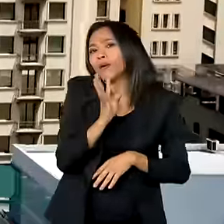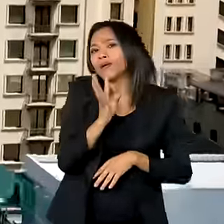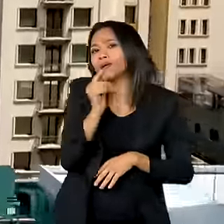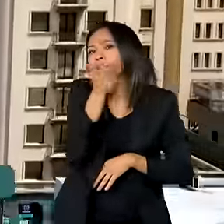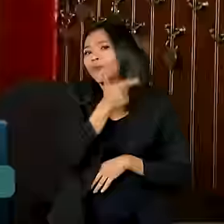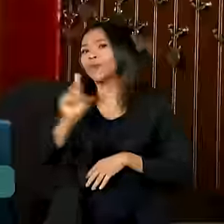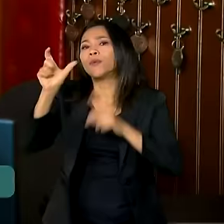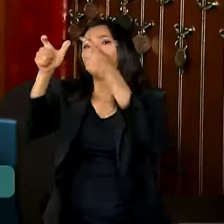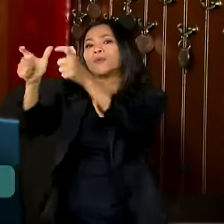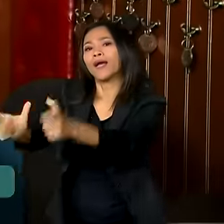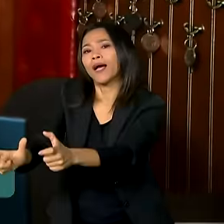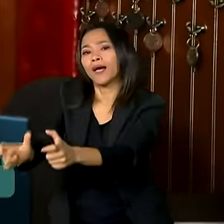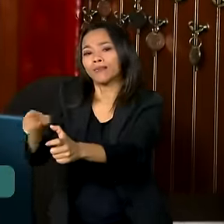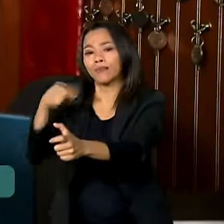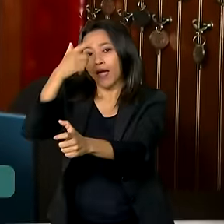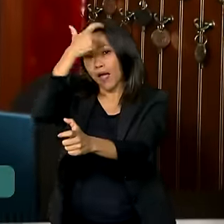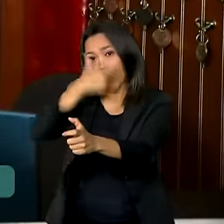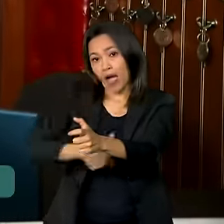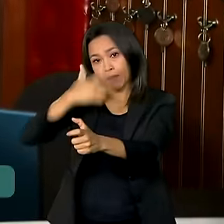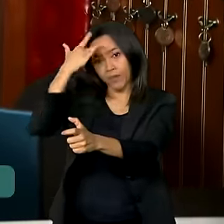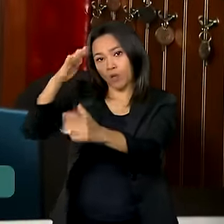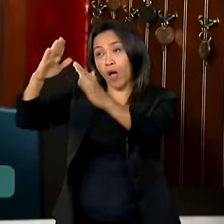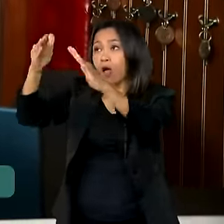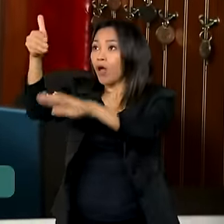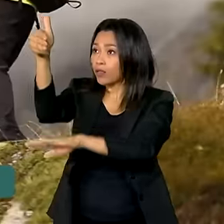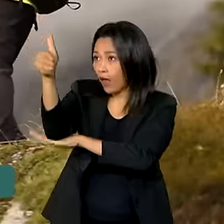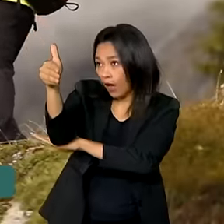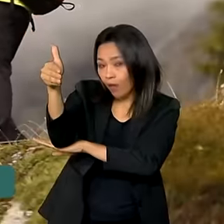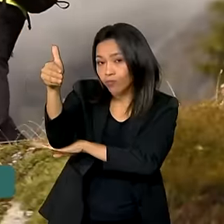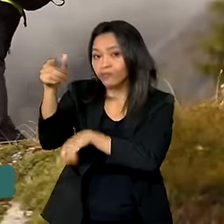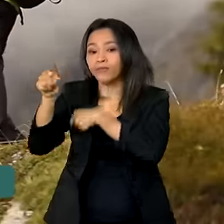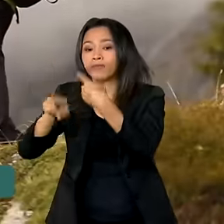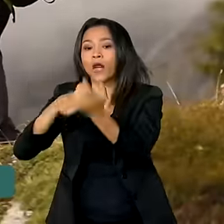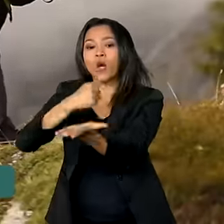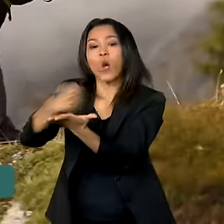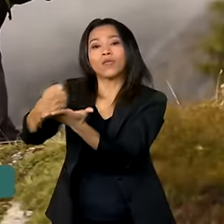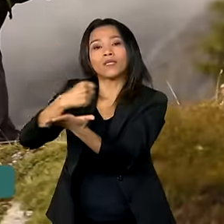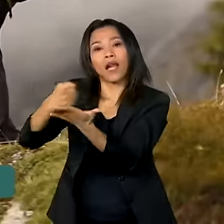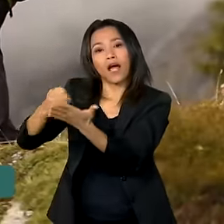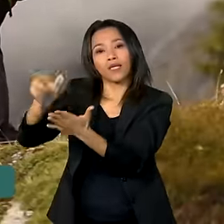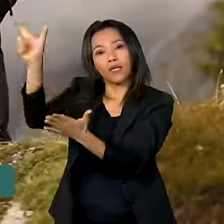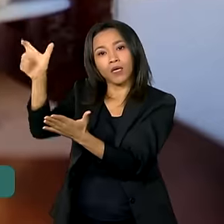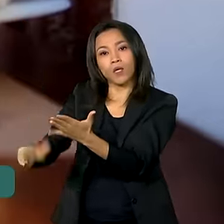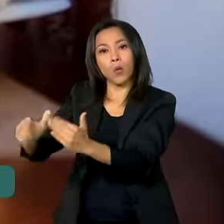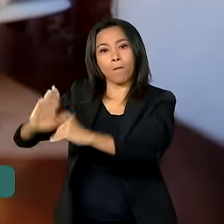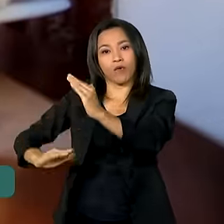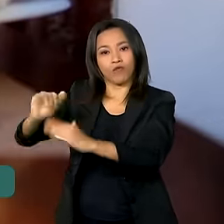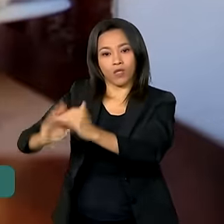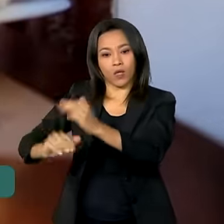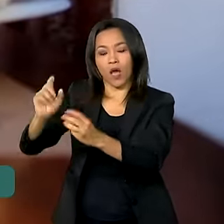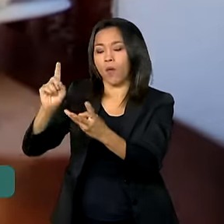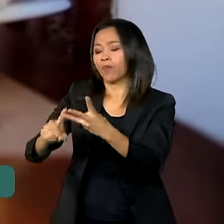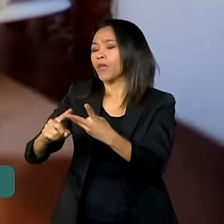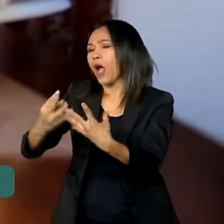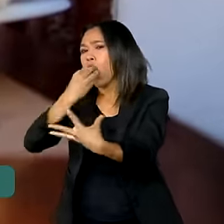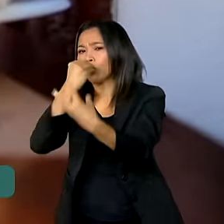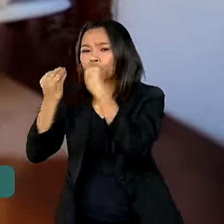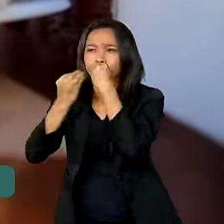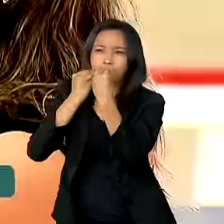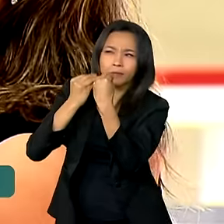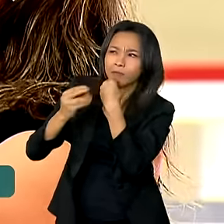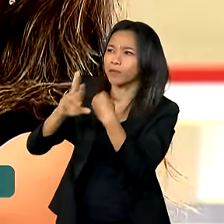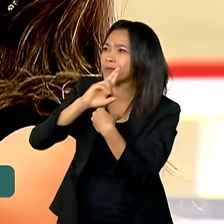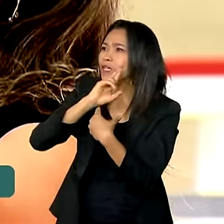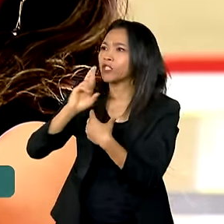outro destino, o passageiro se hospeda em um hotel, contrata um guia de turismo, come em um restaurante